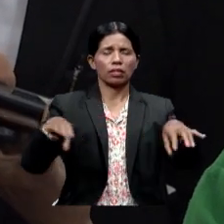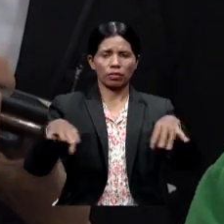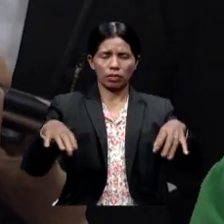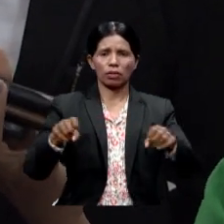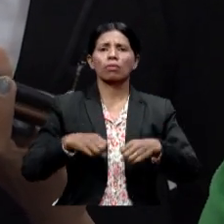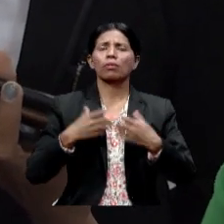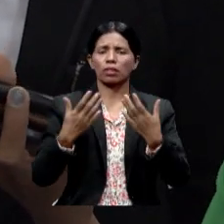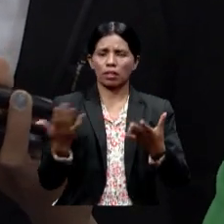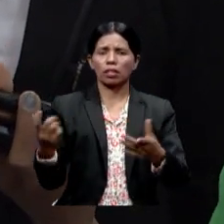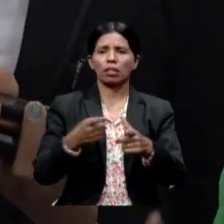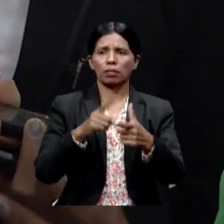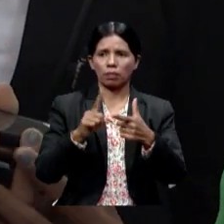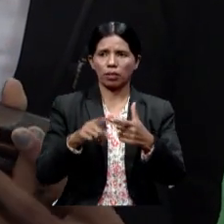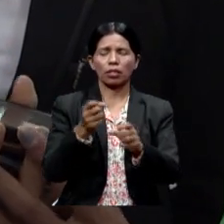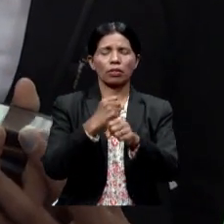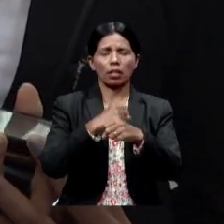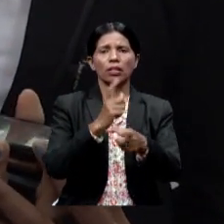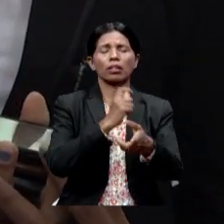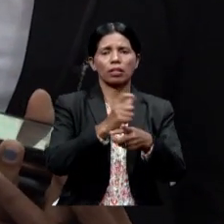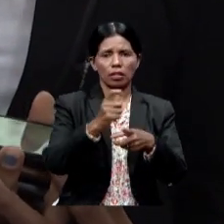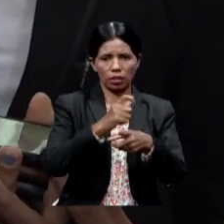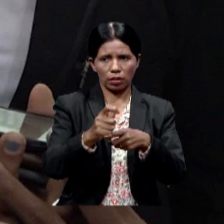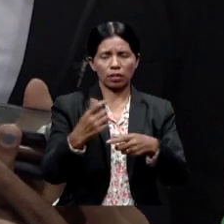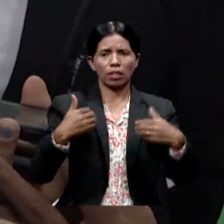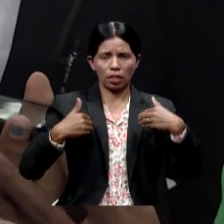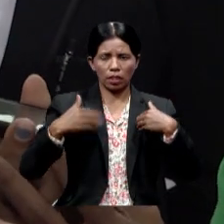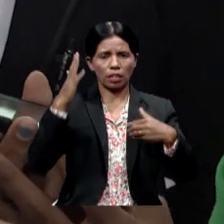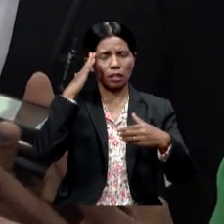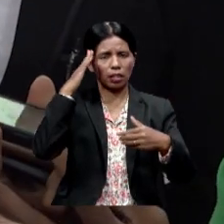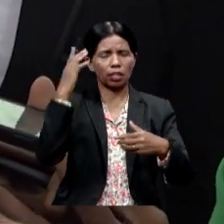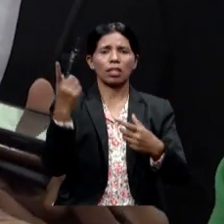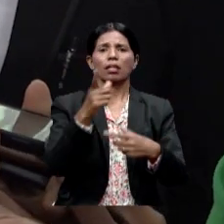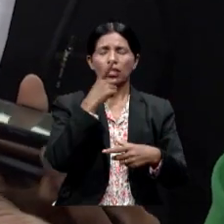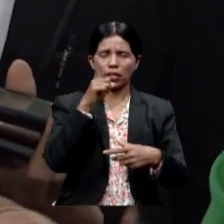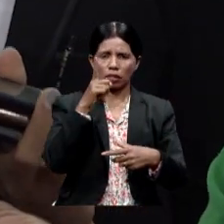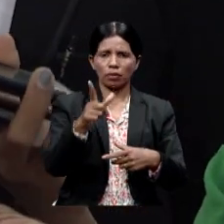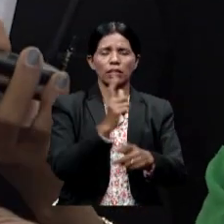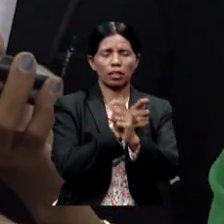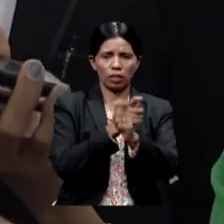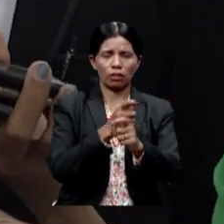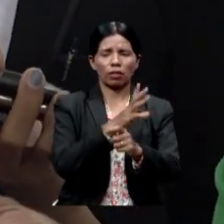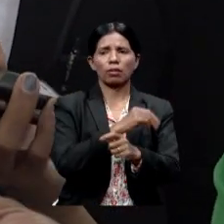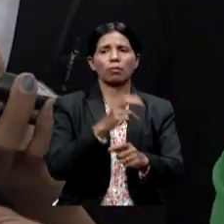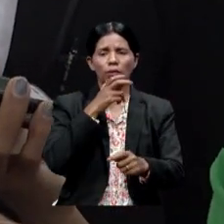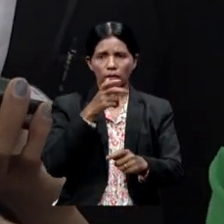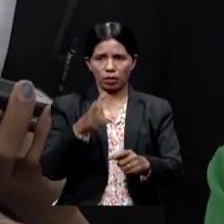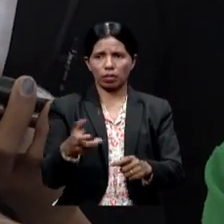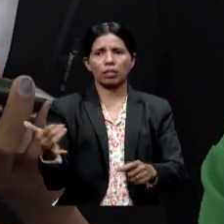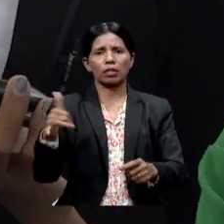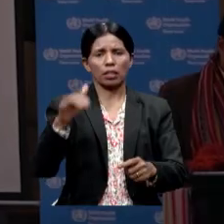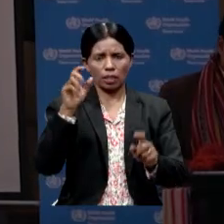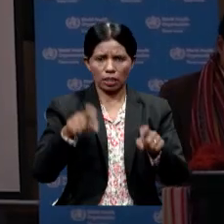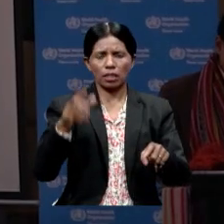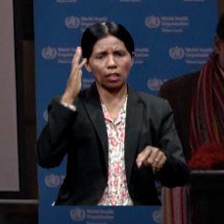Ou isso, depois, mas se ele vai a prática. Se ele tem que ir conhecimento, língua oficial, e tem rai, tem um português, se ele pelo menos tem que ir